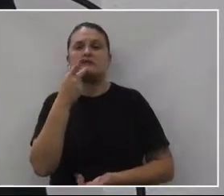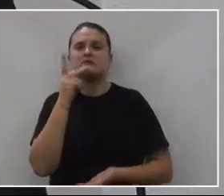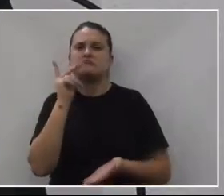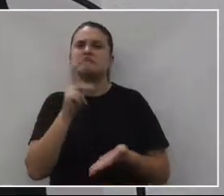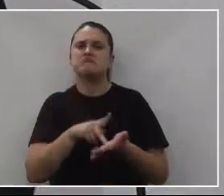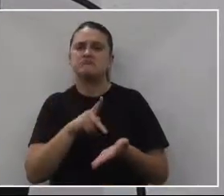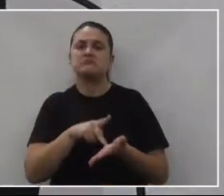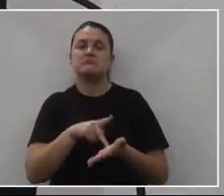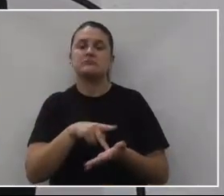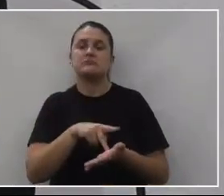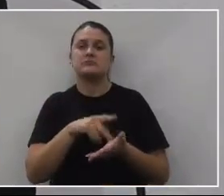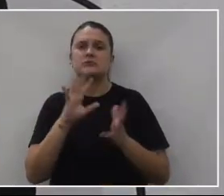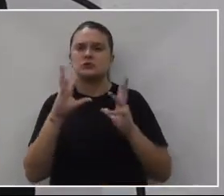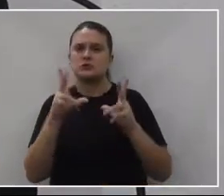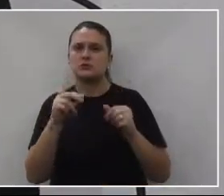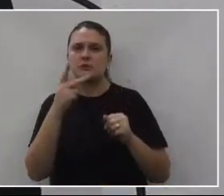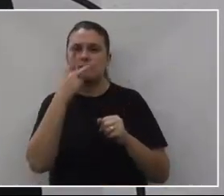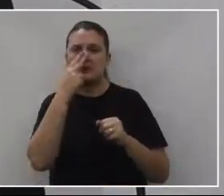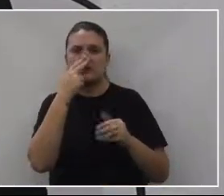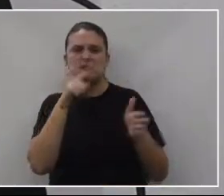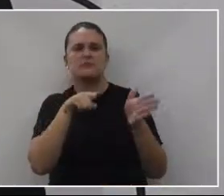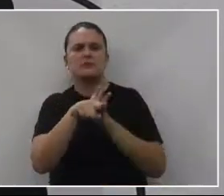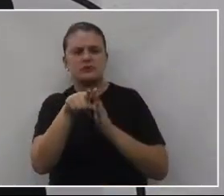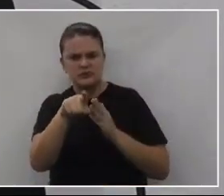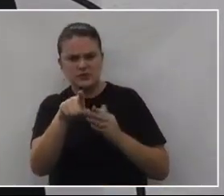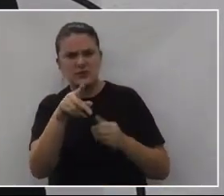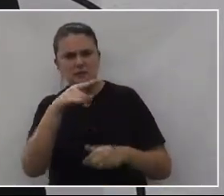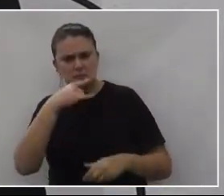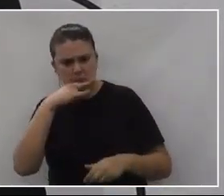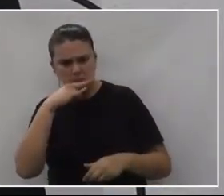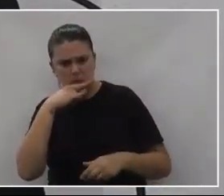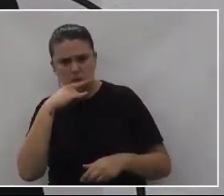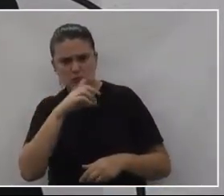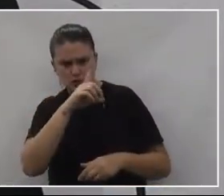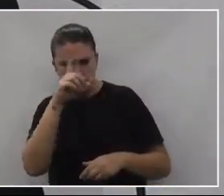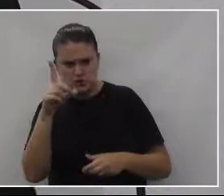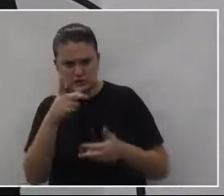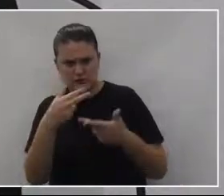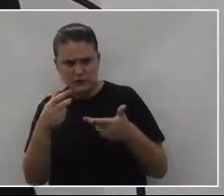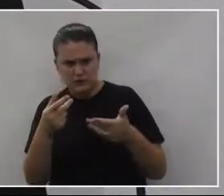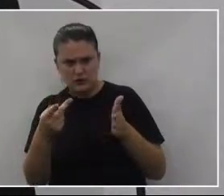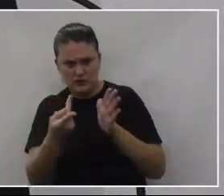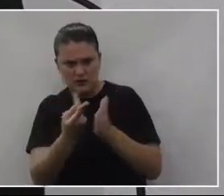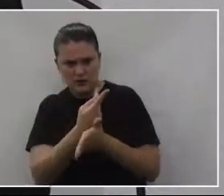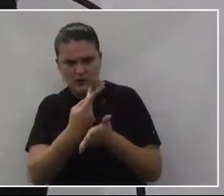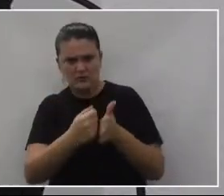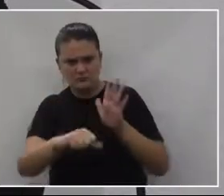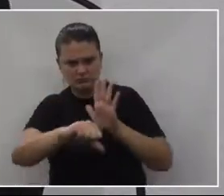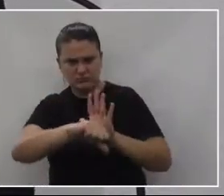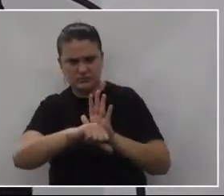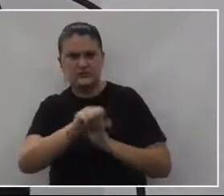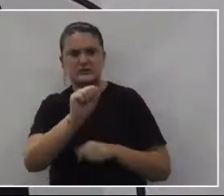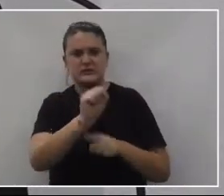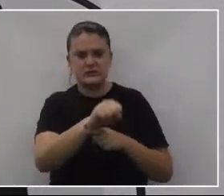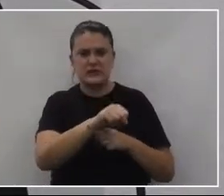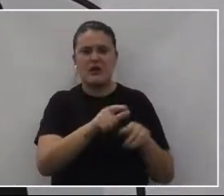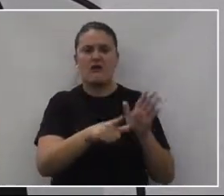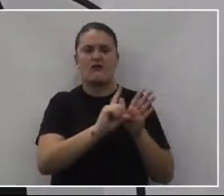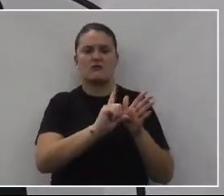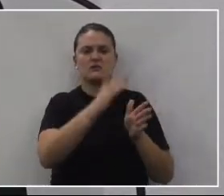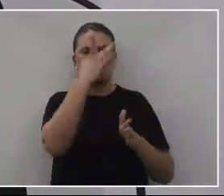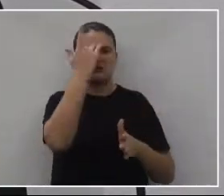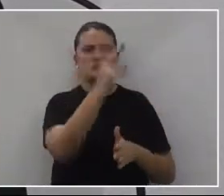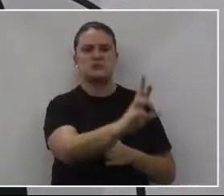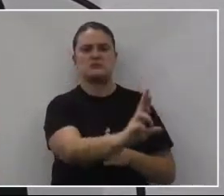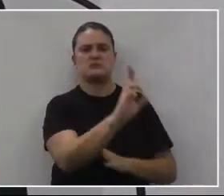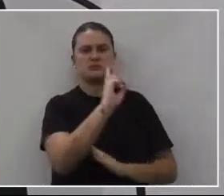muito forte de que, para a pergunta, o senhor fez uso de bebida no dia do crime? Já dava para colocar que sim, ali antes do requerido